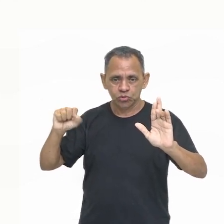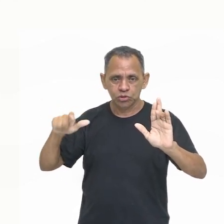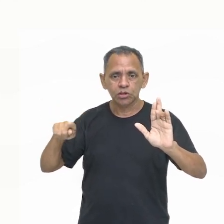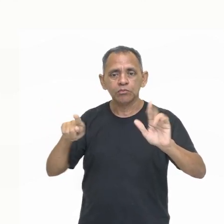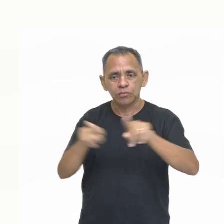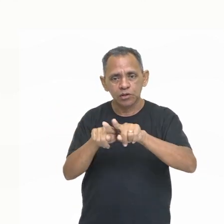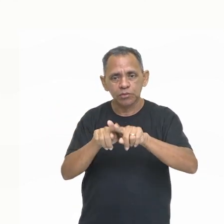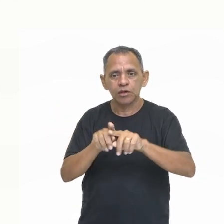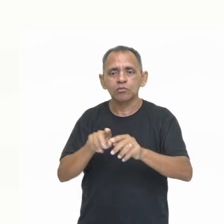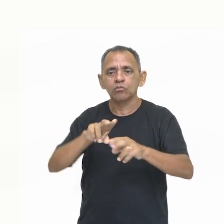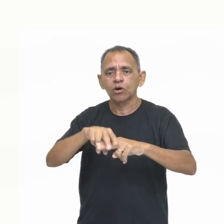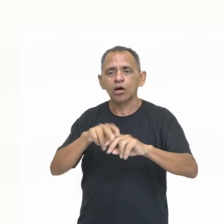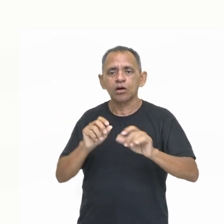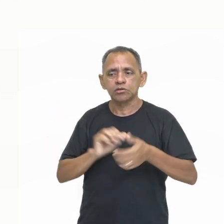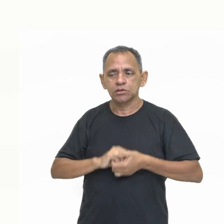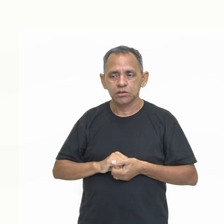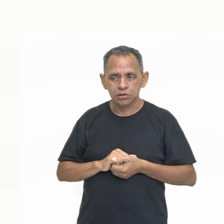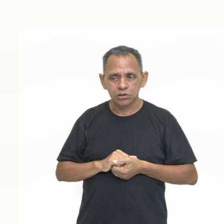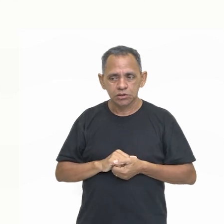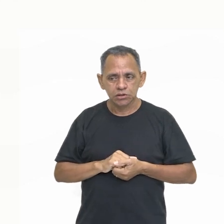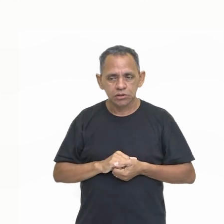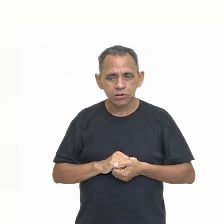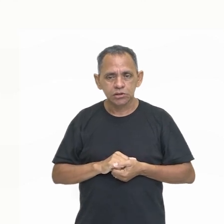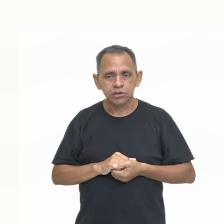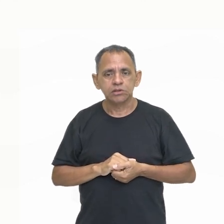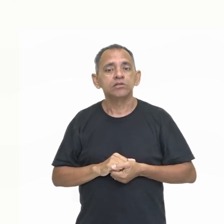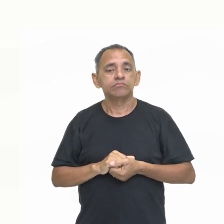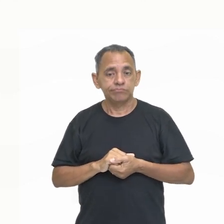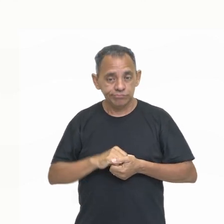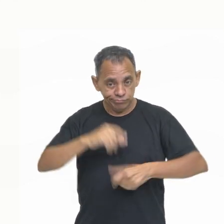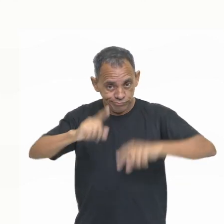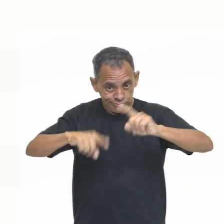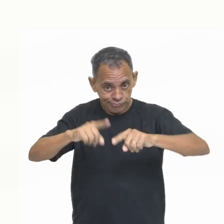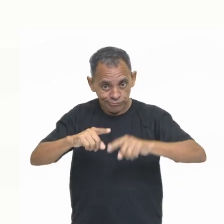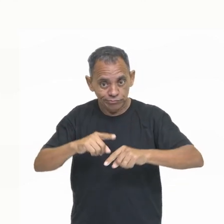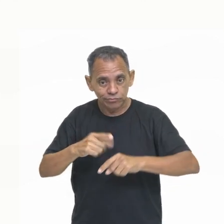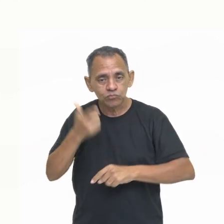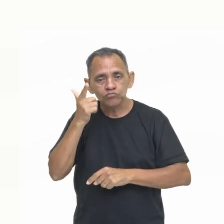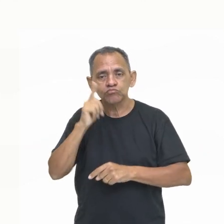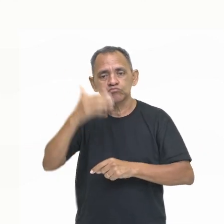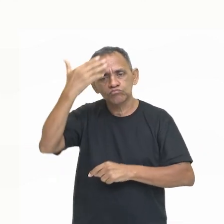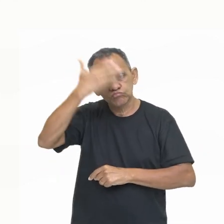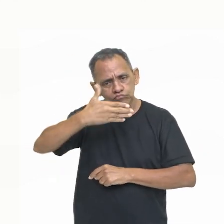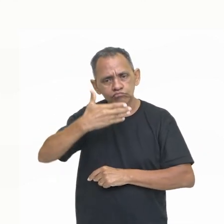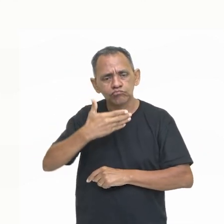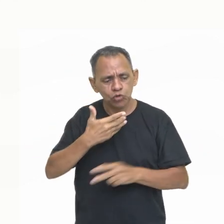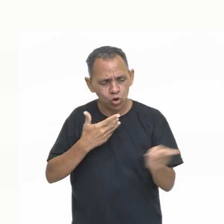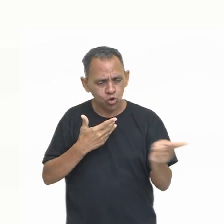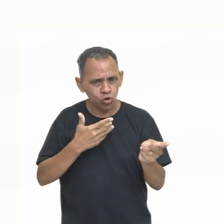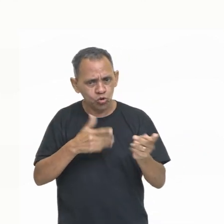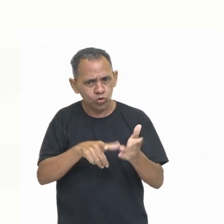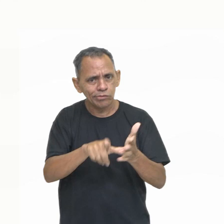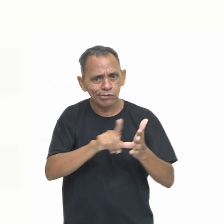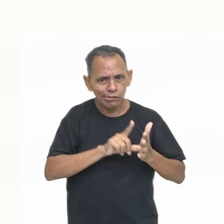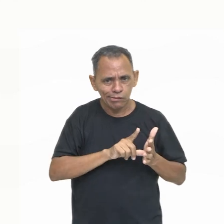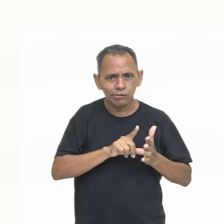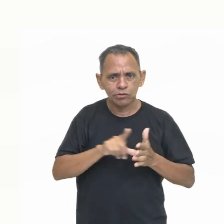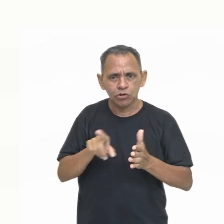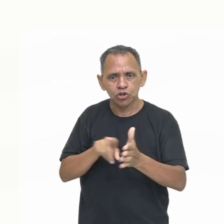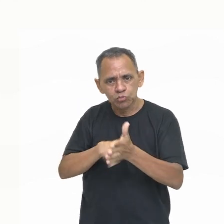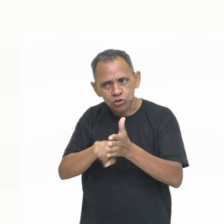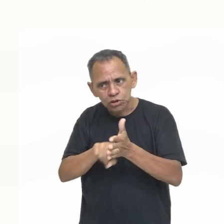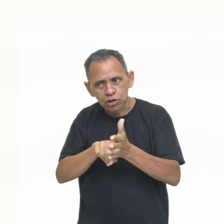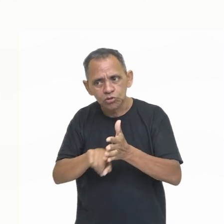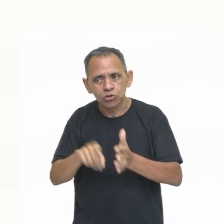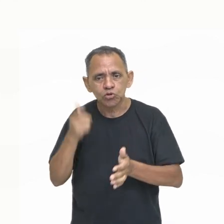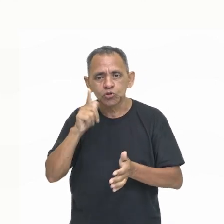ele conseguiu aí comprovar o que Oparin e Haldane tinham dito anteriormente,